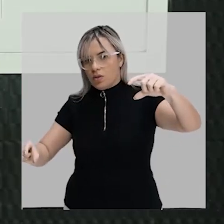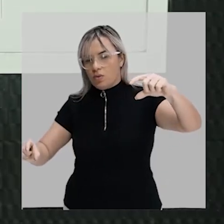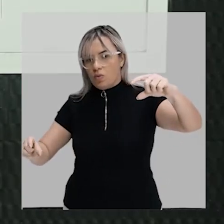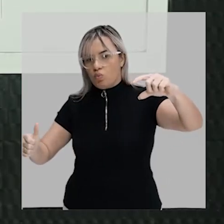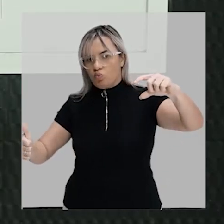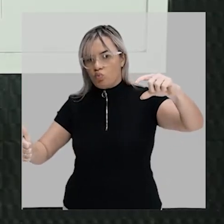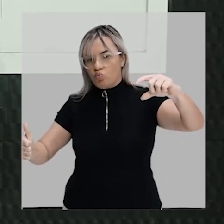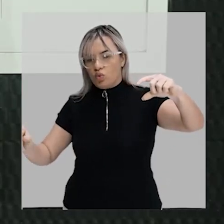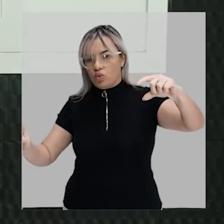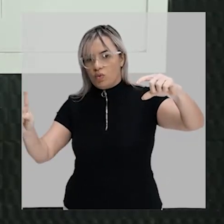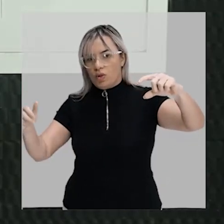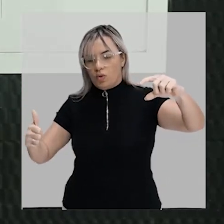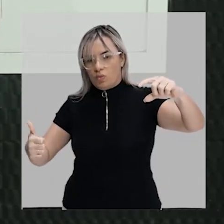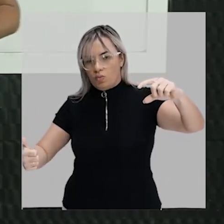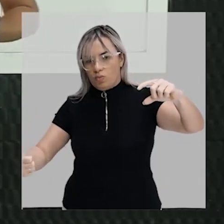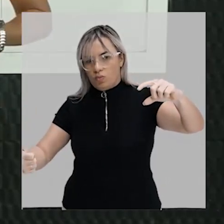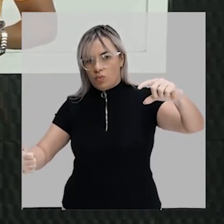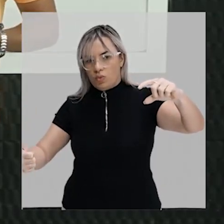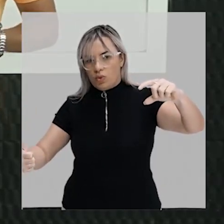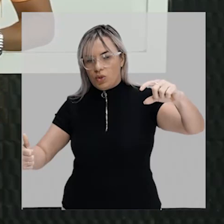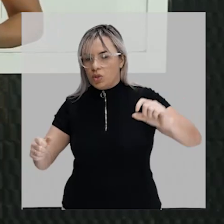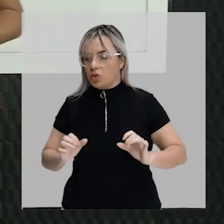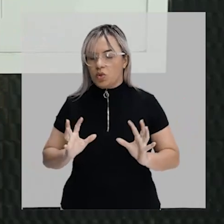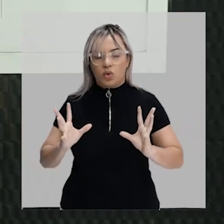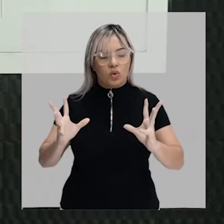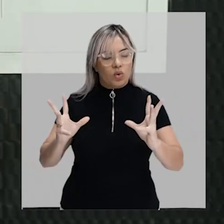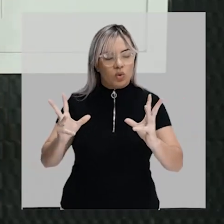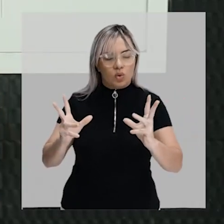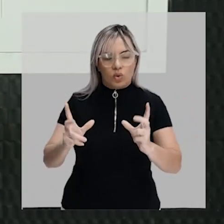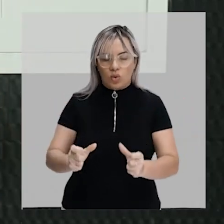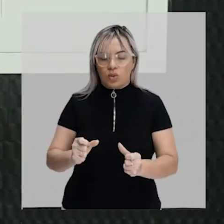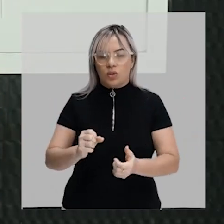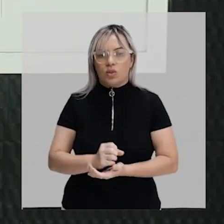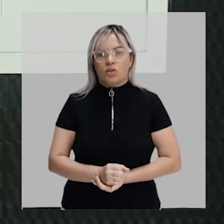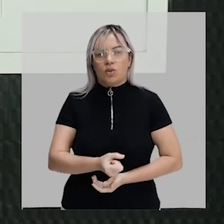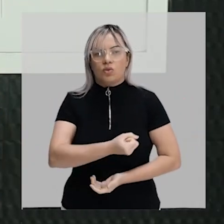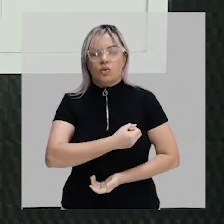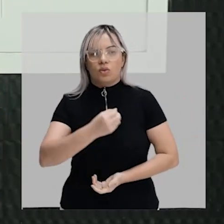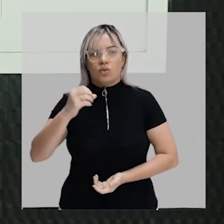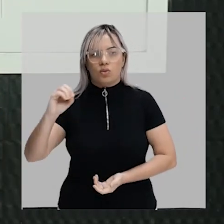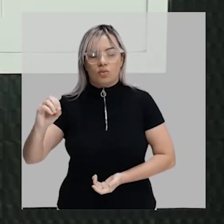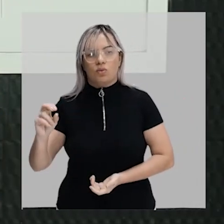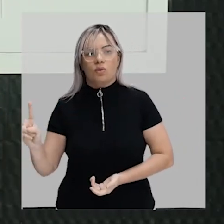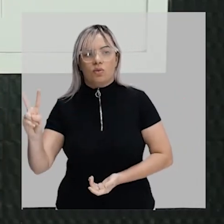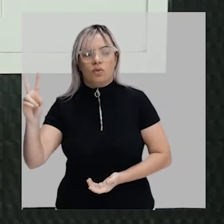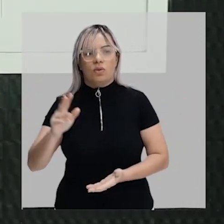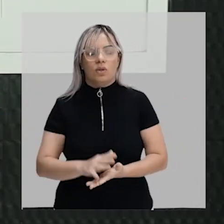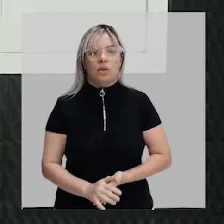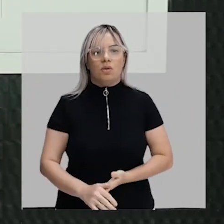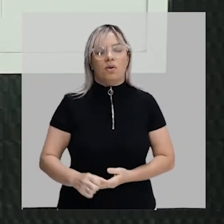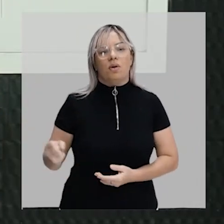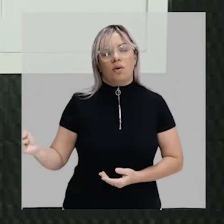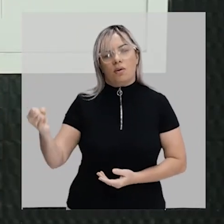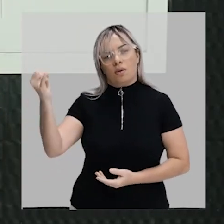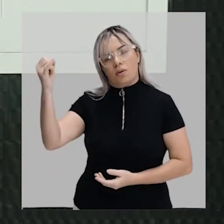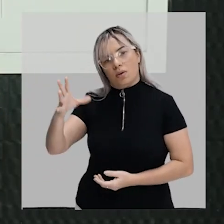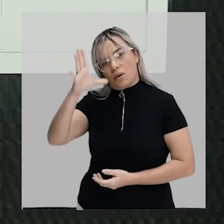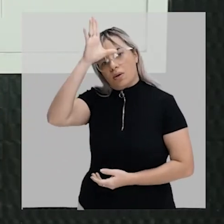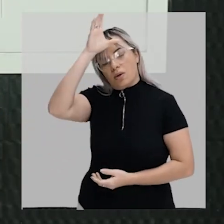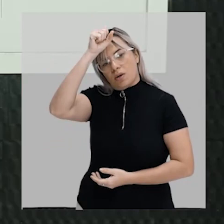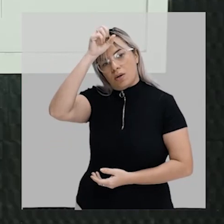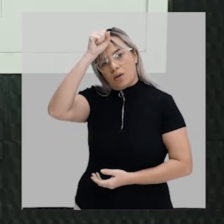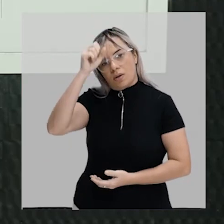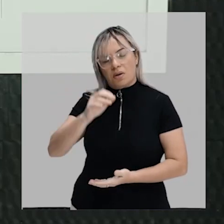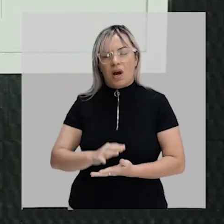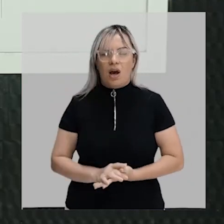todos são nulos certinho então esses termos é importante que você conheça a gente pensa que é bobagem